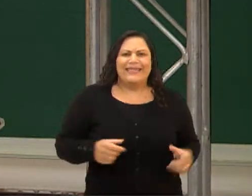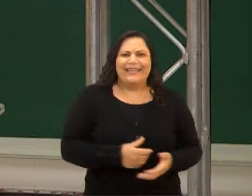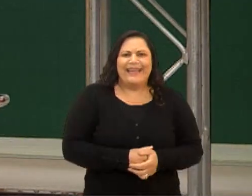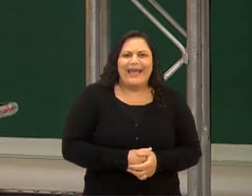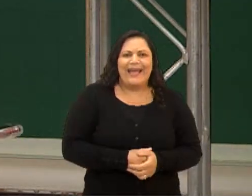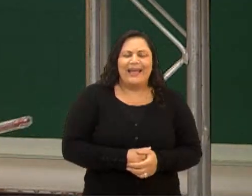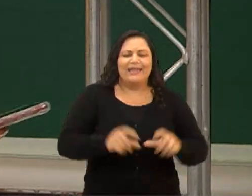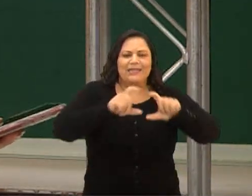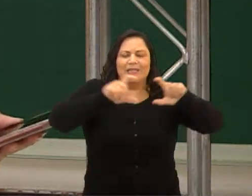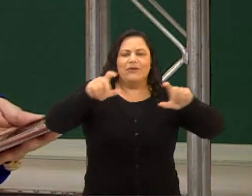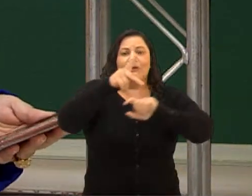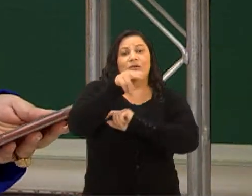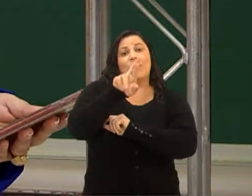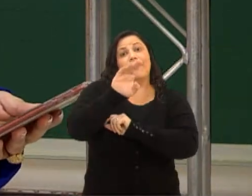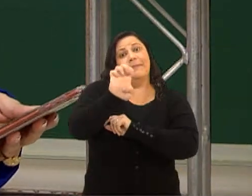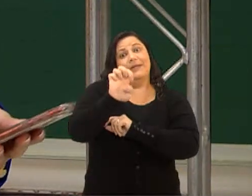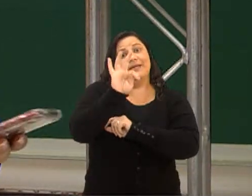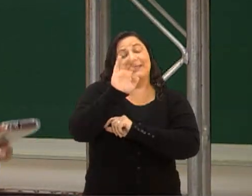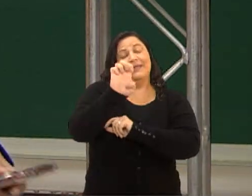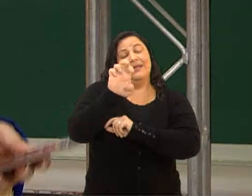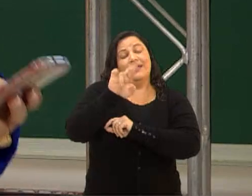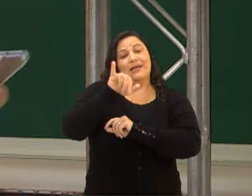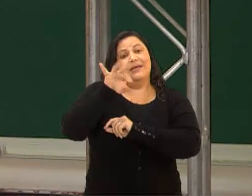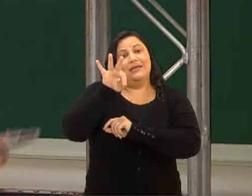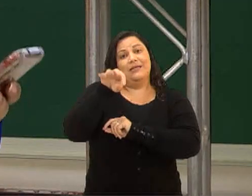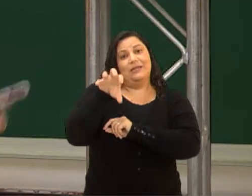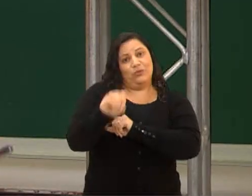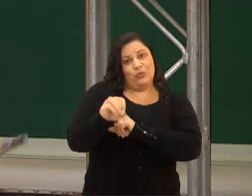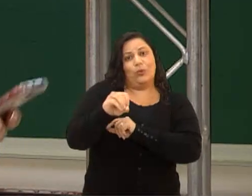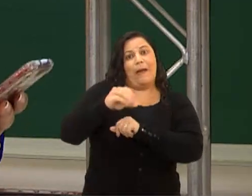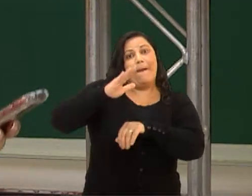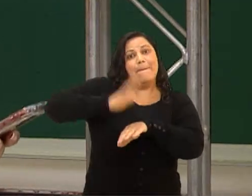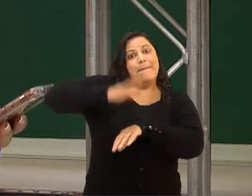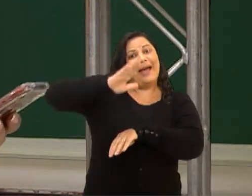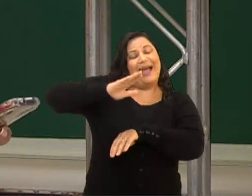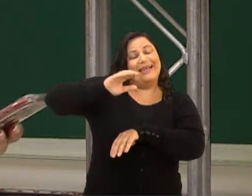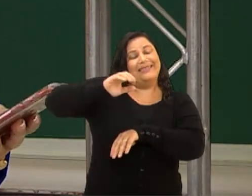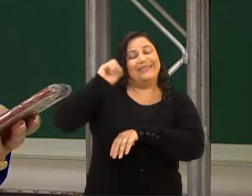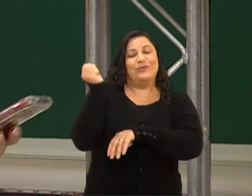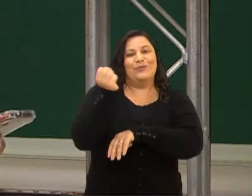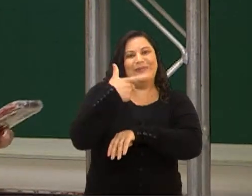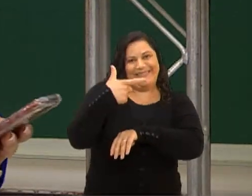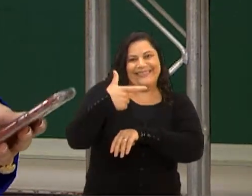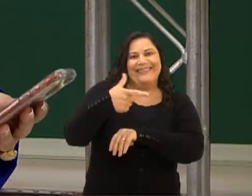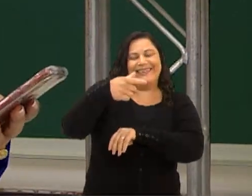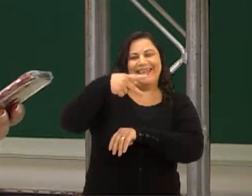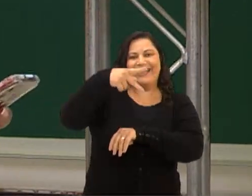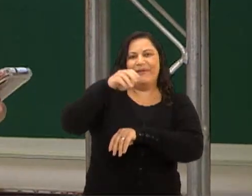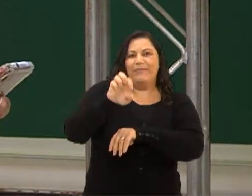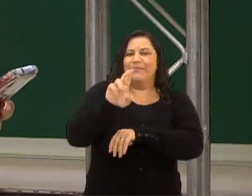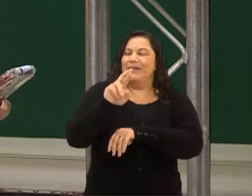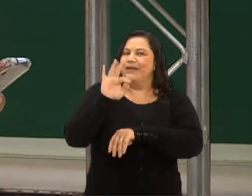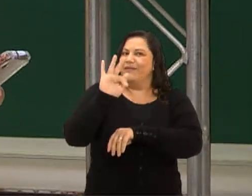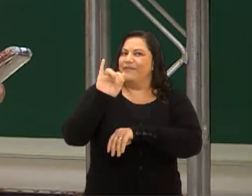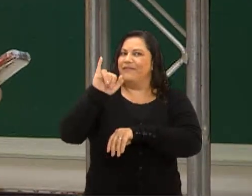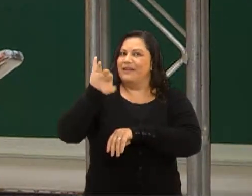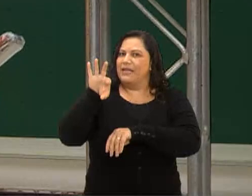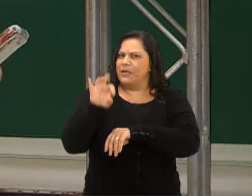Então, Brian, o pretérito mais que perfeito é aquele tempo verbal que nos indica algo